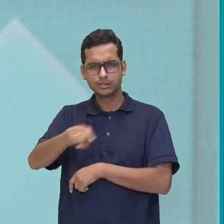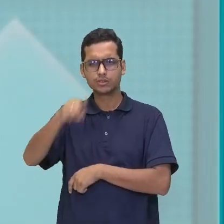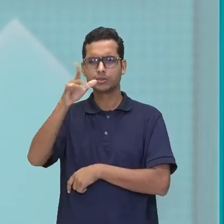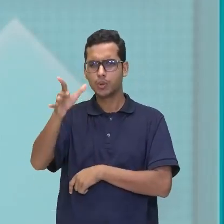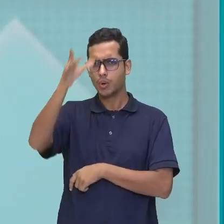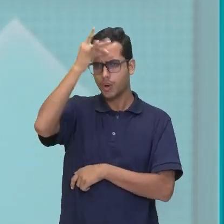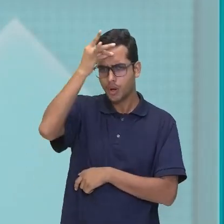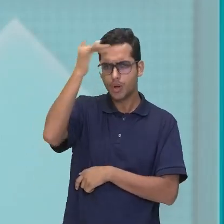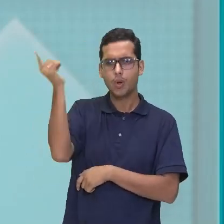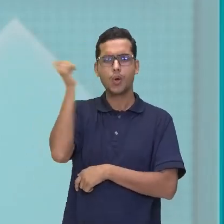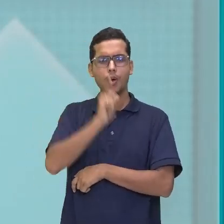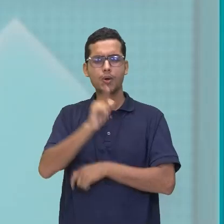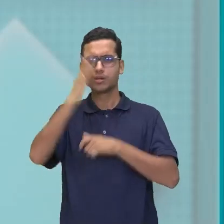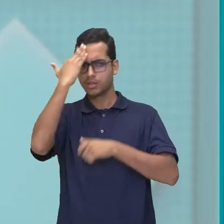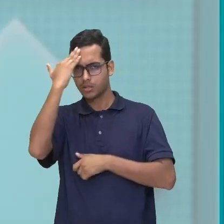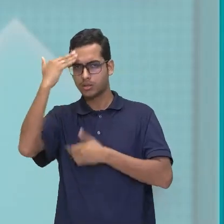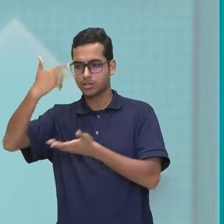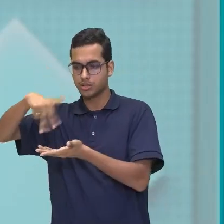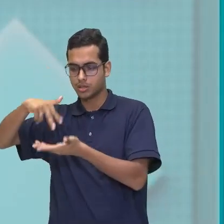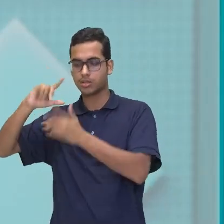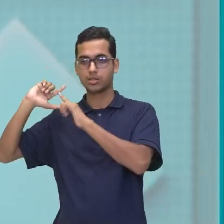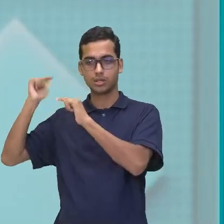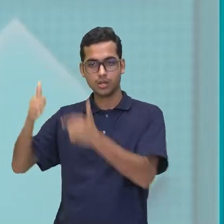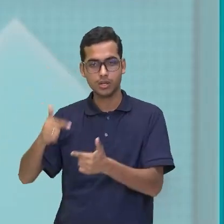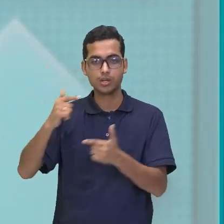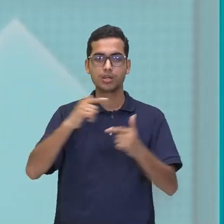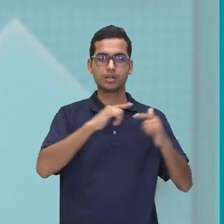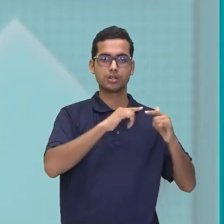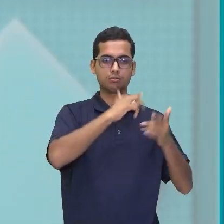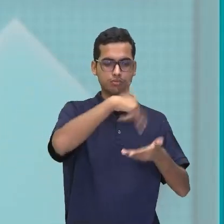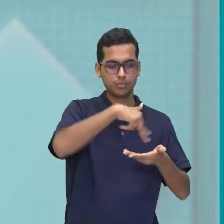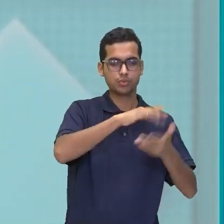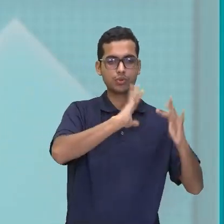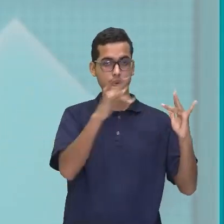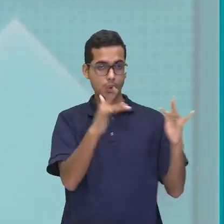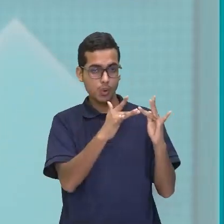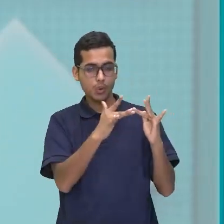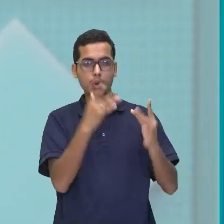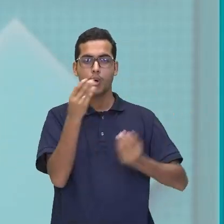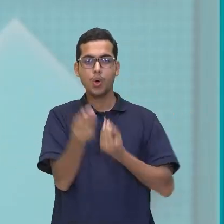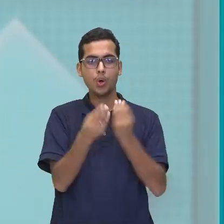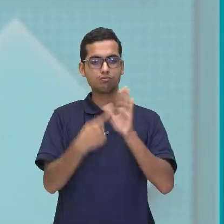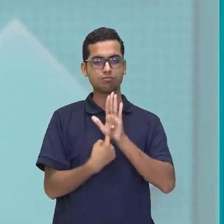né? O que é uma dança tradicional, o que é uma dança clássica, como